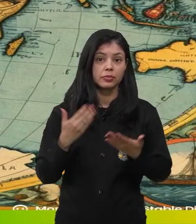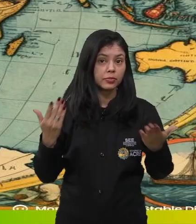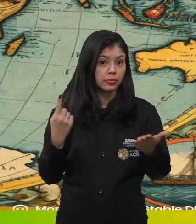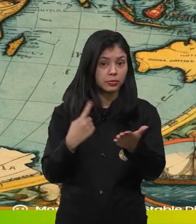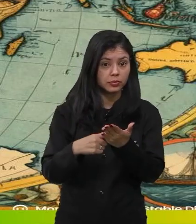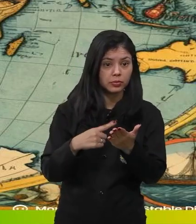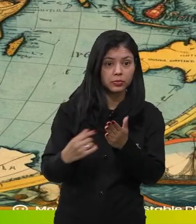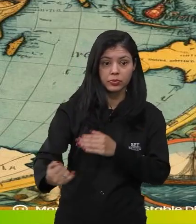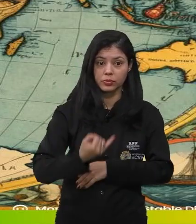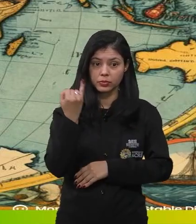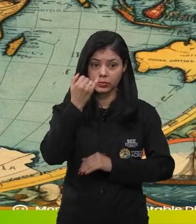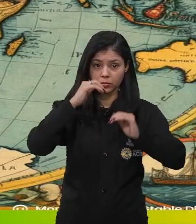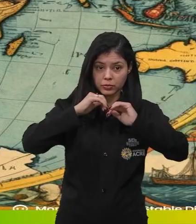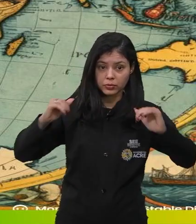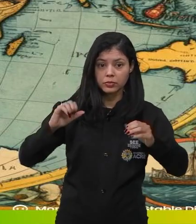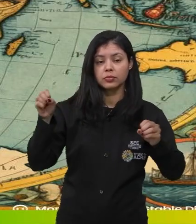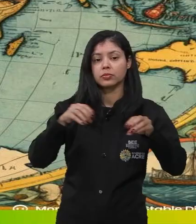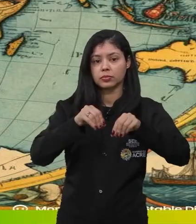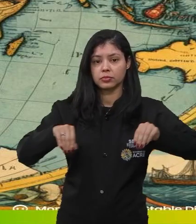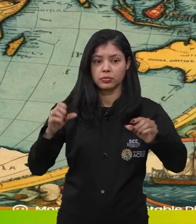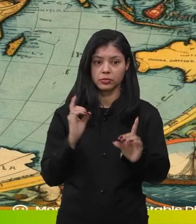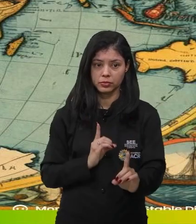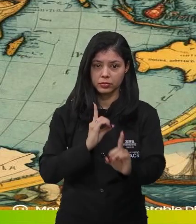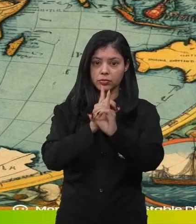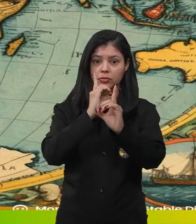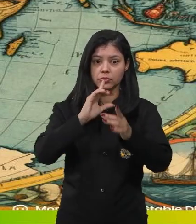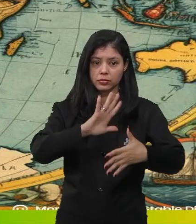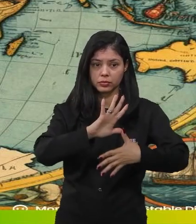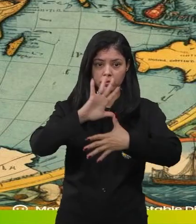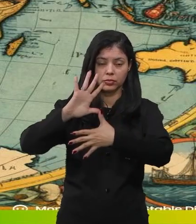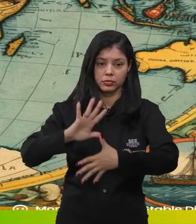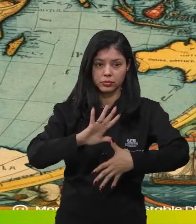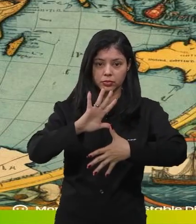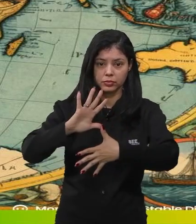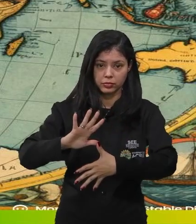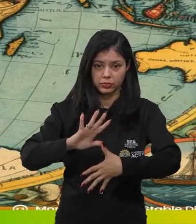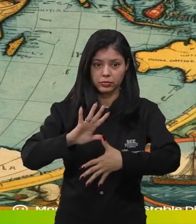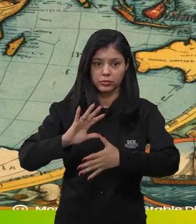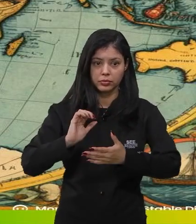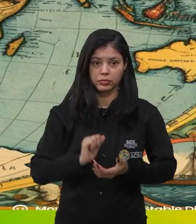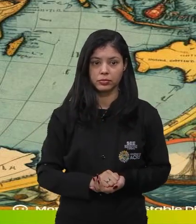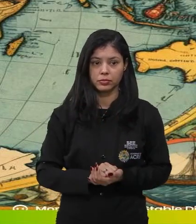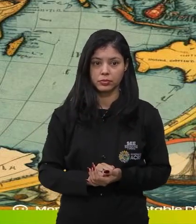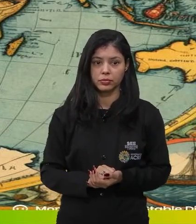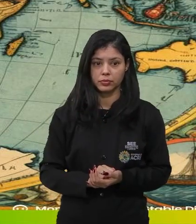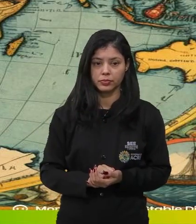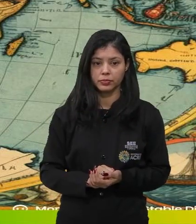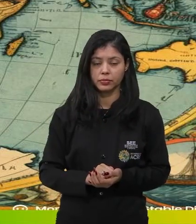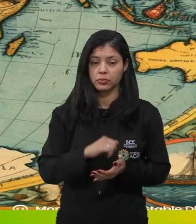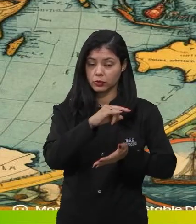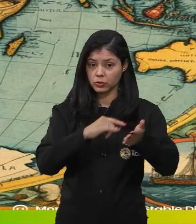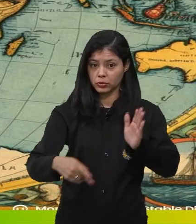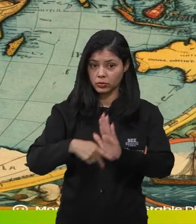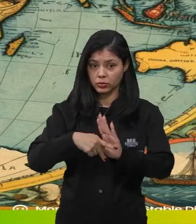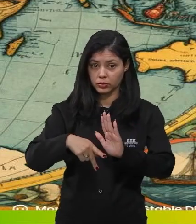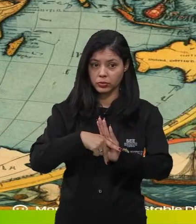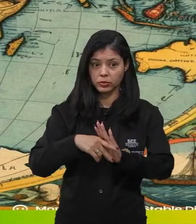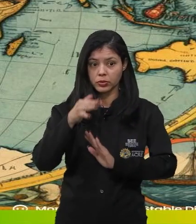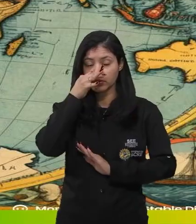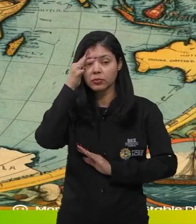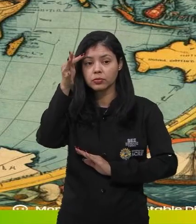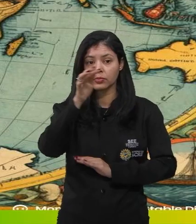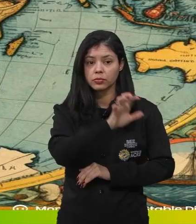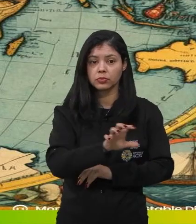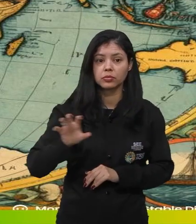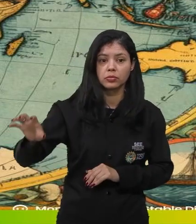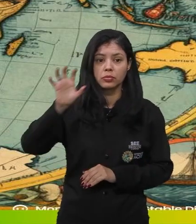acordo crucial que dividiu as novas terras descobertas na América. Esse documento moldou